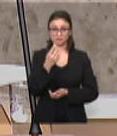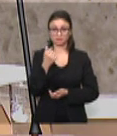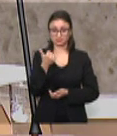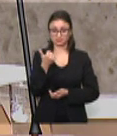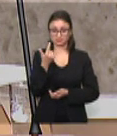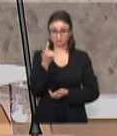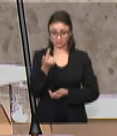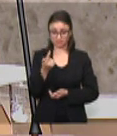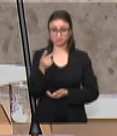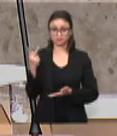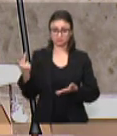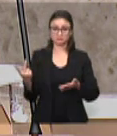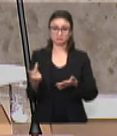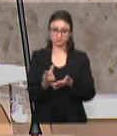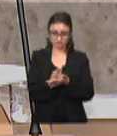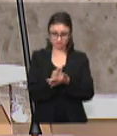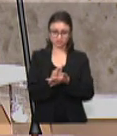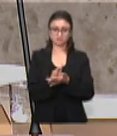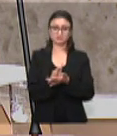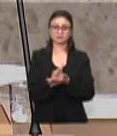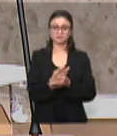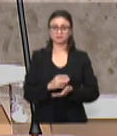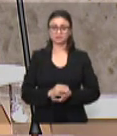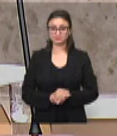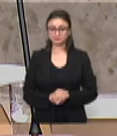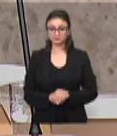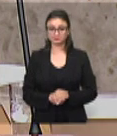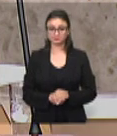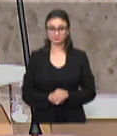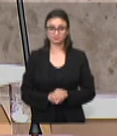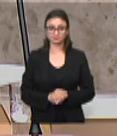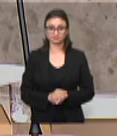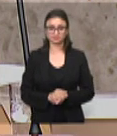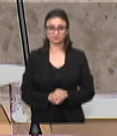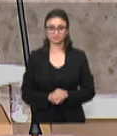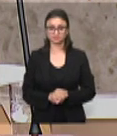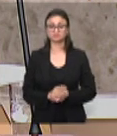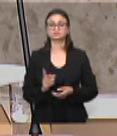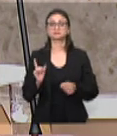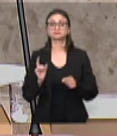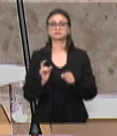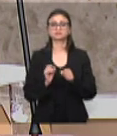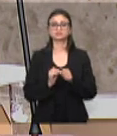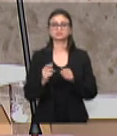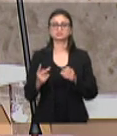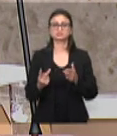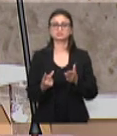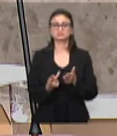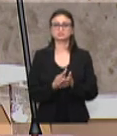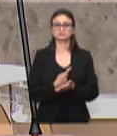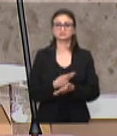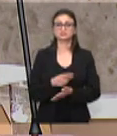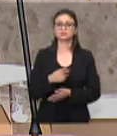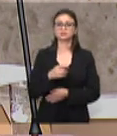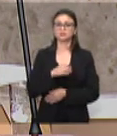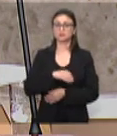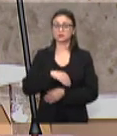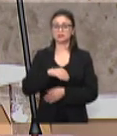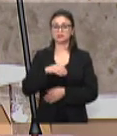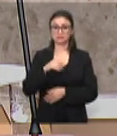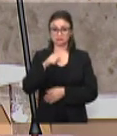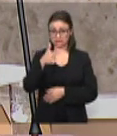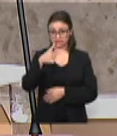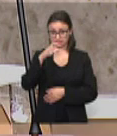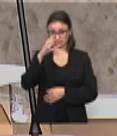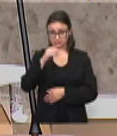10.417 casos sobrestados. E o feito diz com as ODS 10, redução